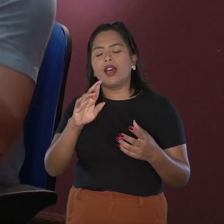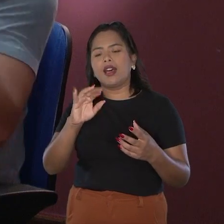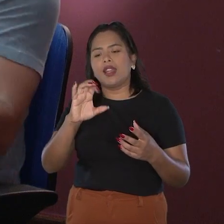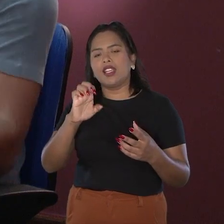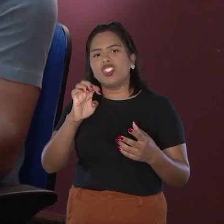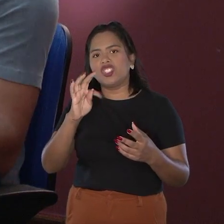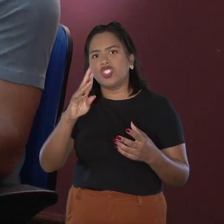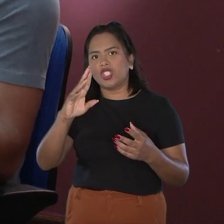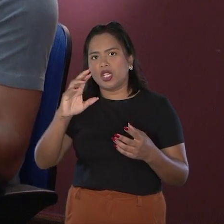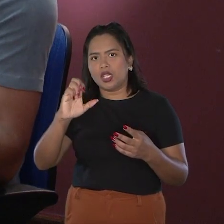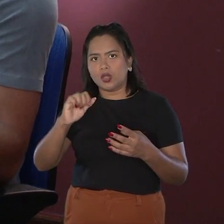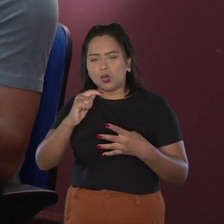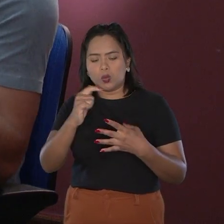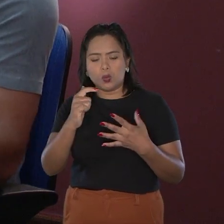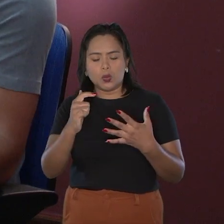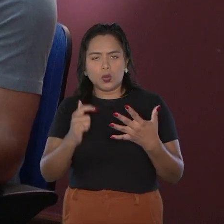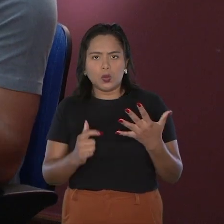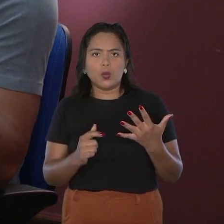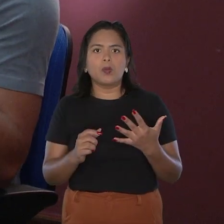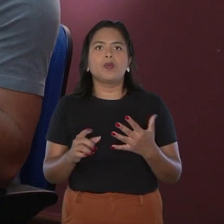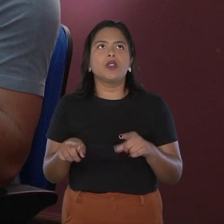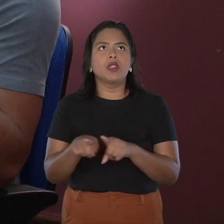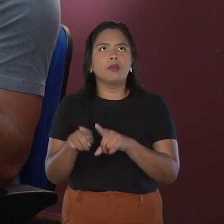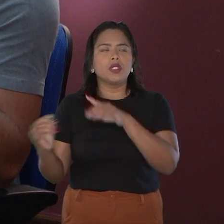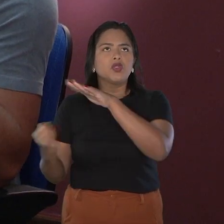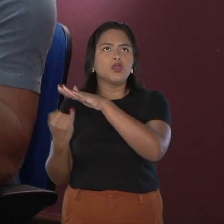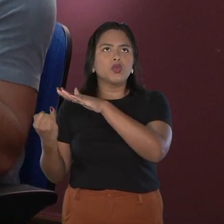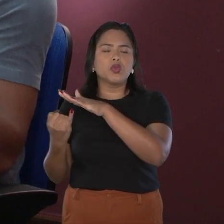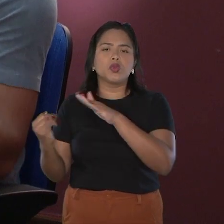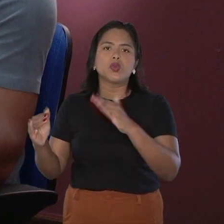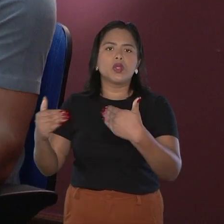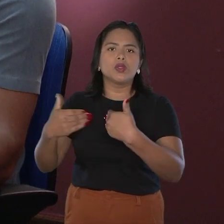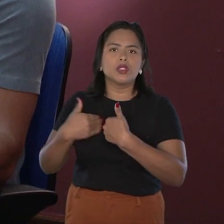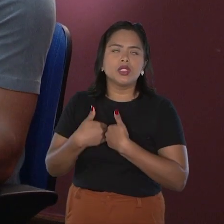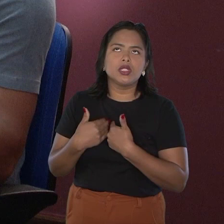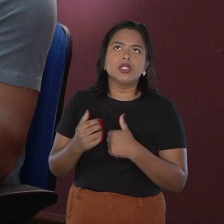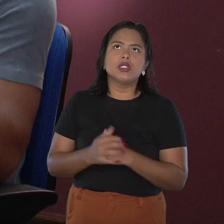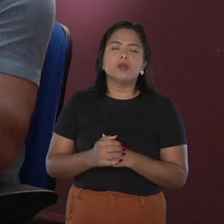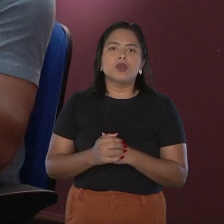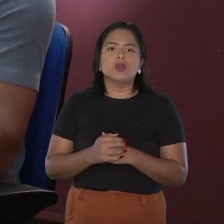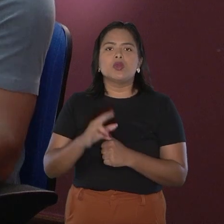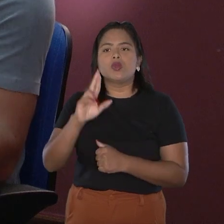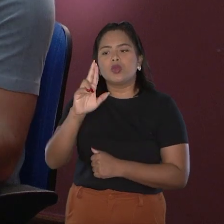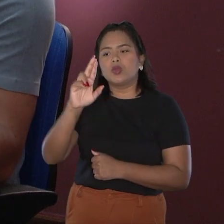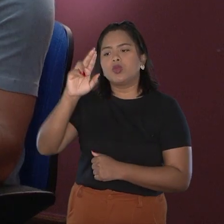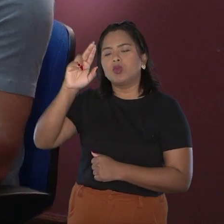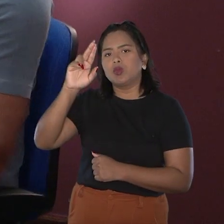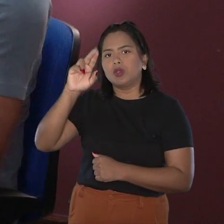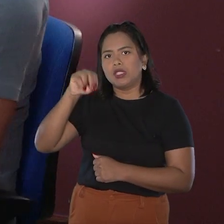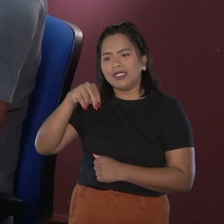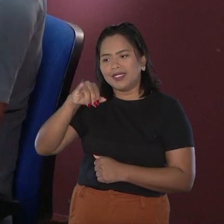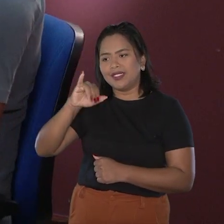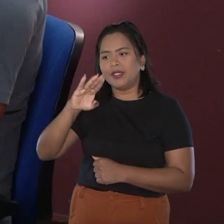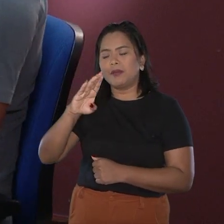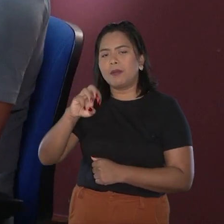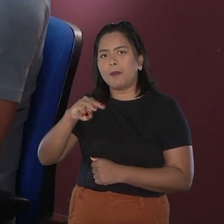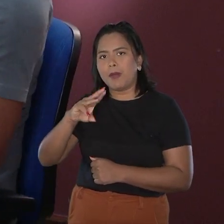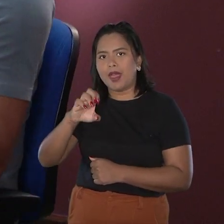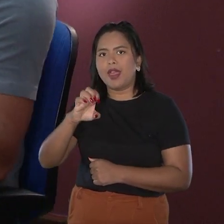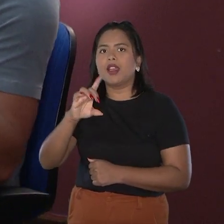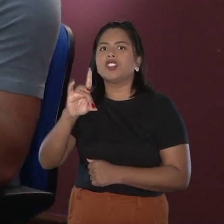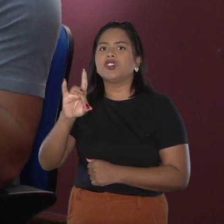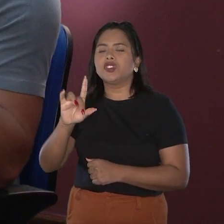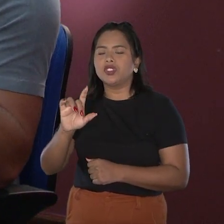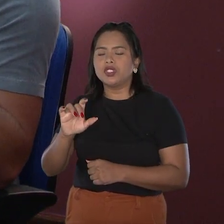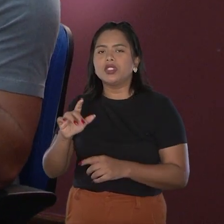a Instituto autismo em vista com dois cursos a Unimed fama até agora também aparentemente com o curso estamos aguardando